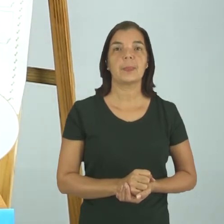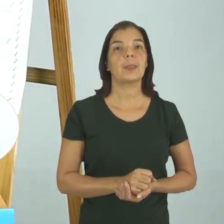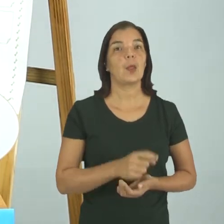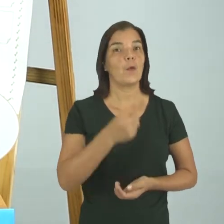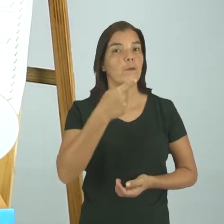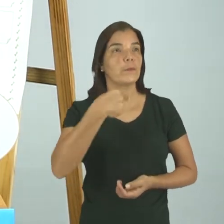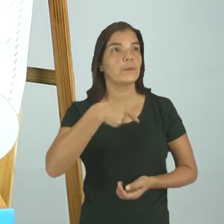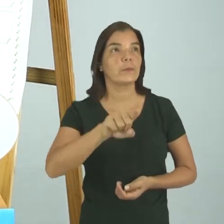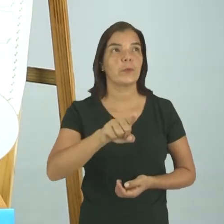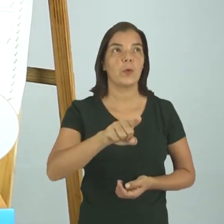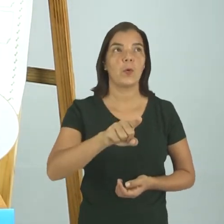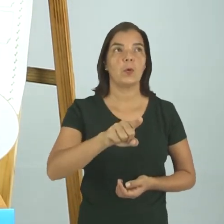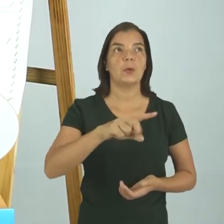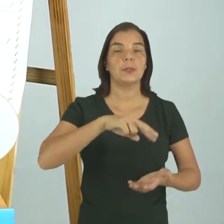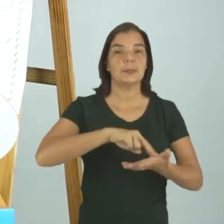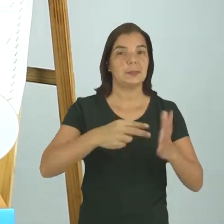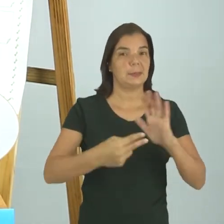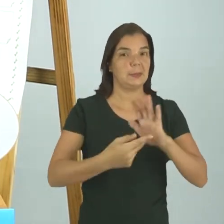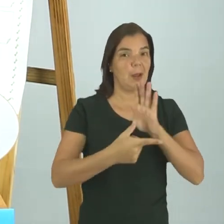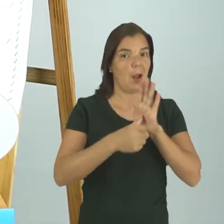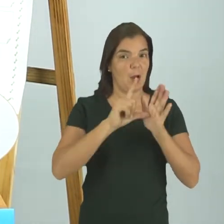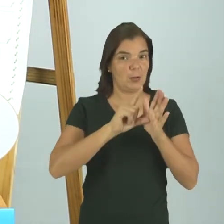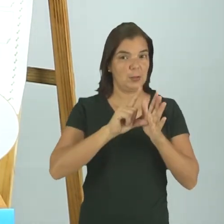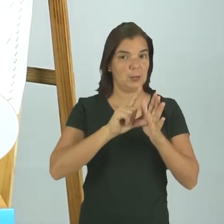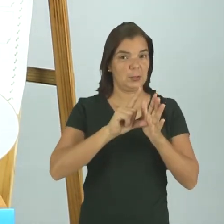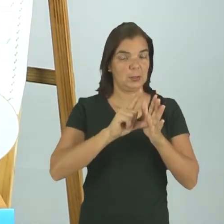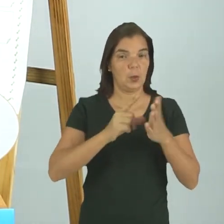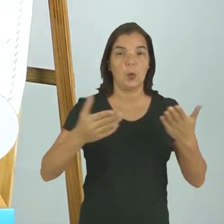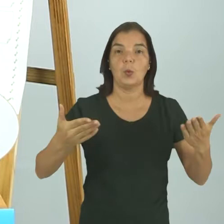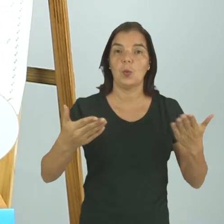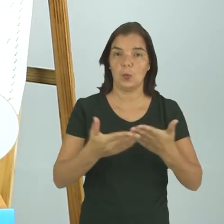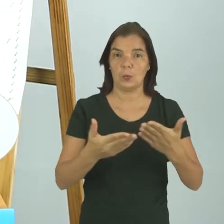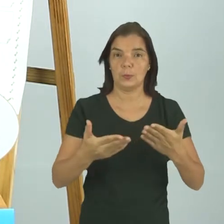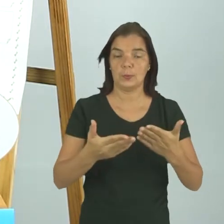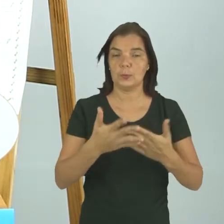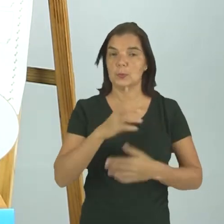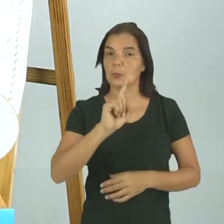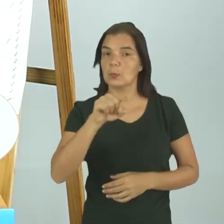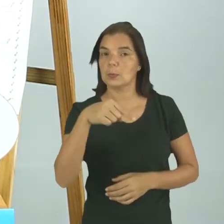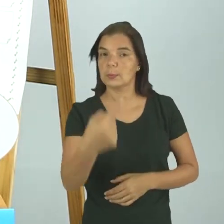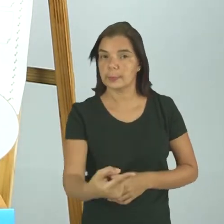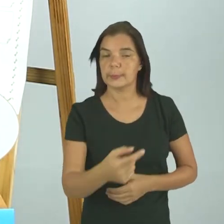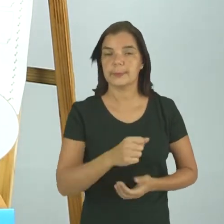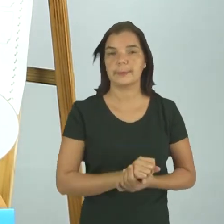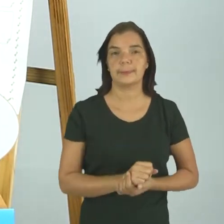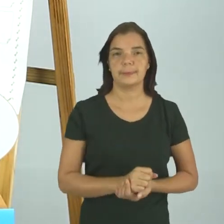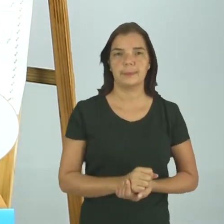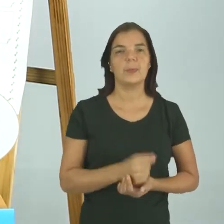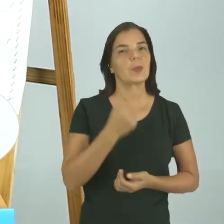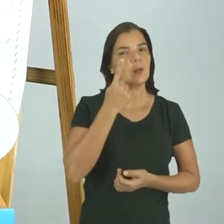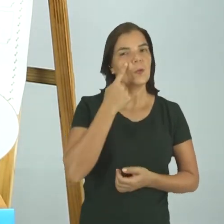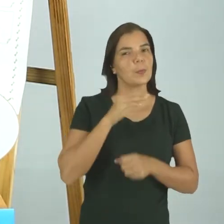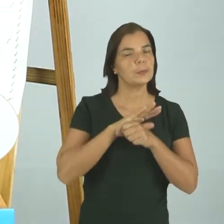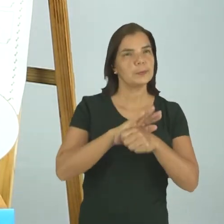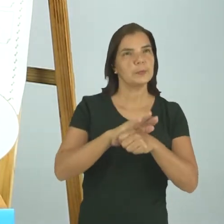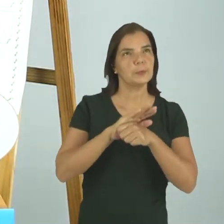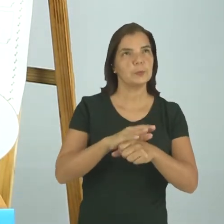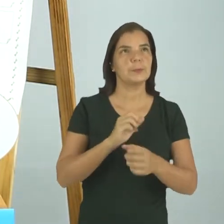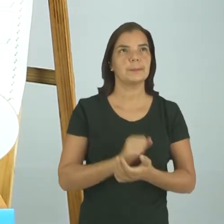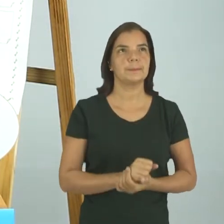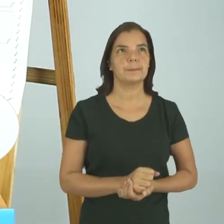Fui. Está no antes, hoje ou depois? Vamos ajudar a